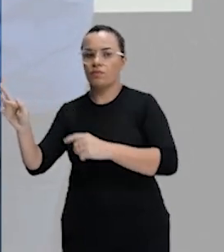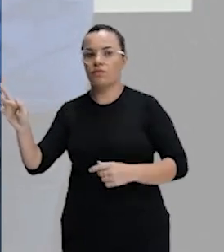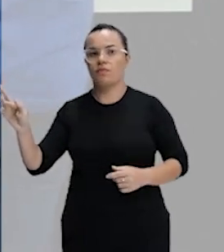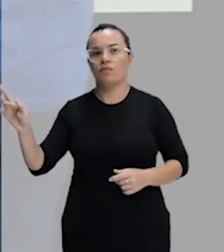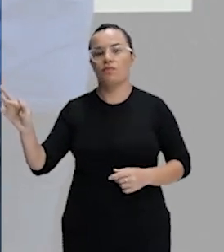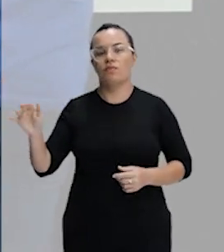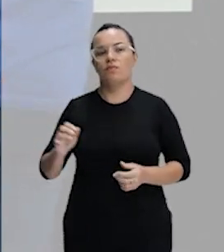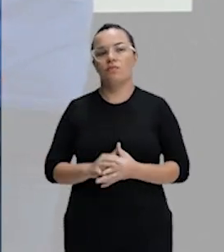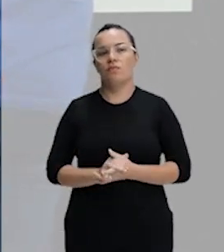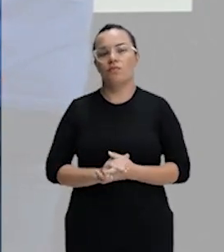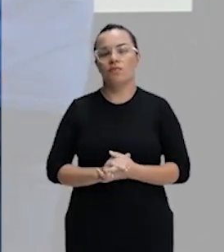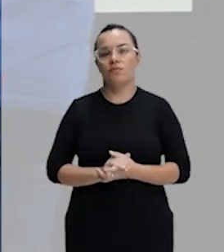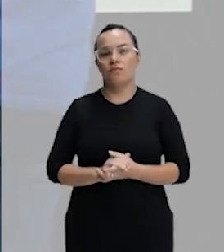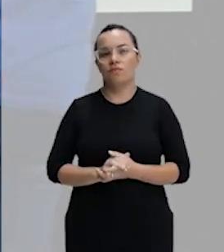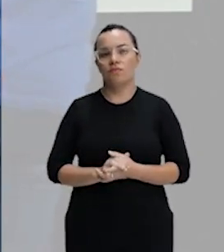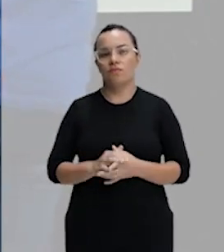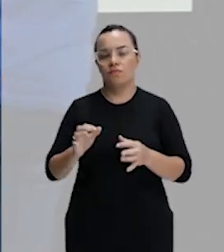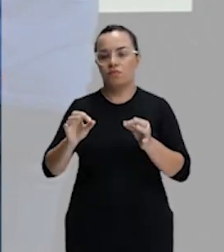anotem lá,